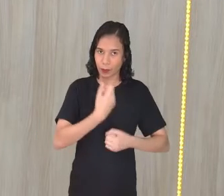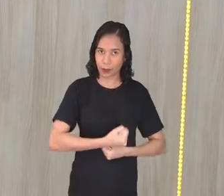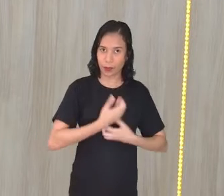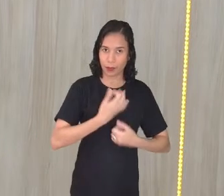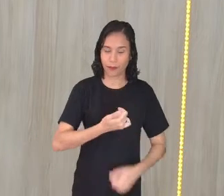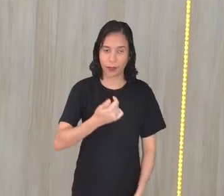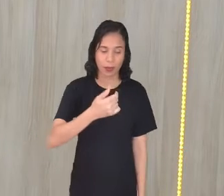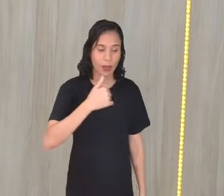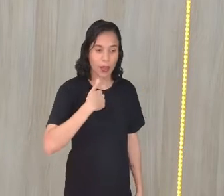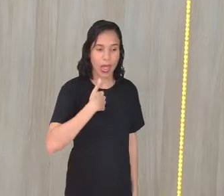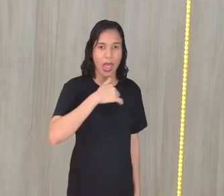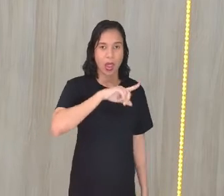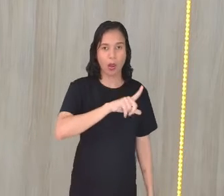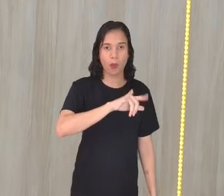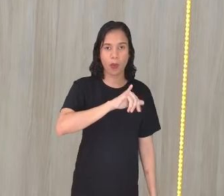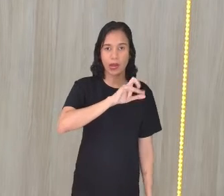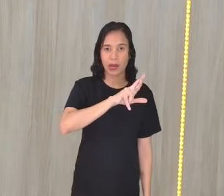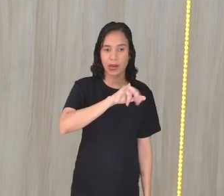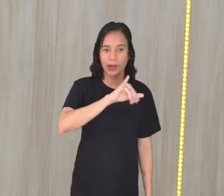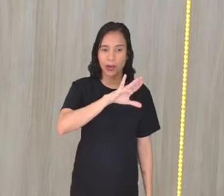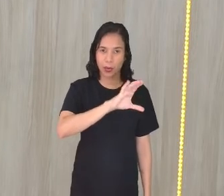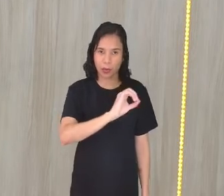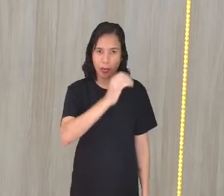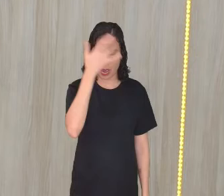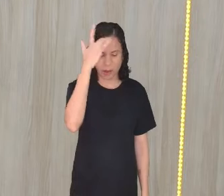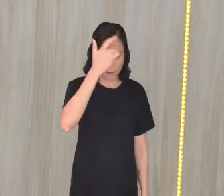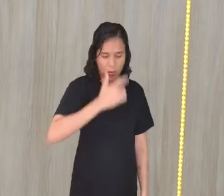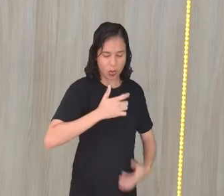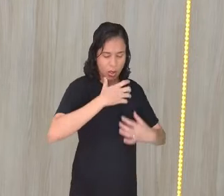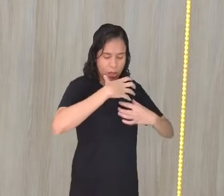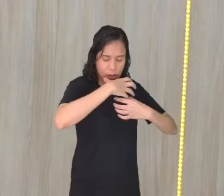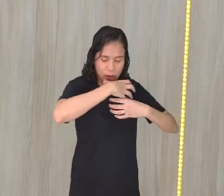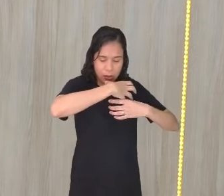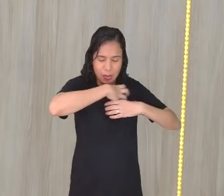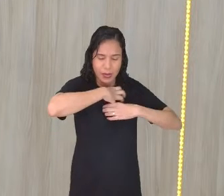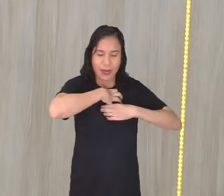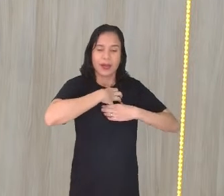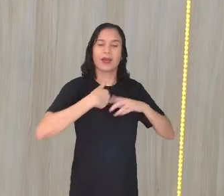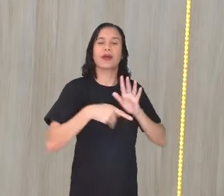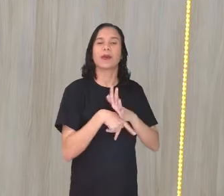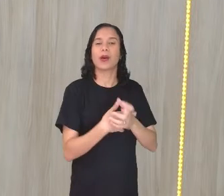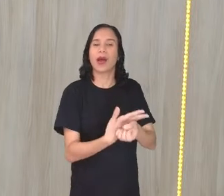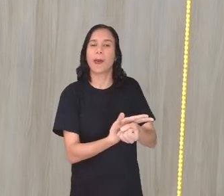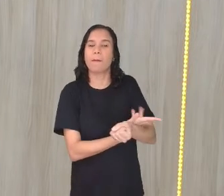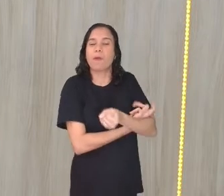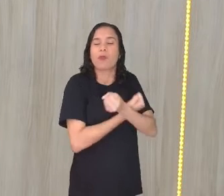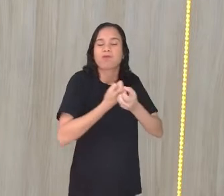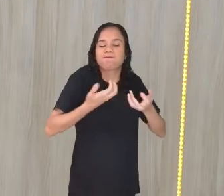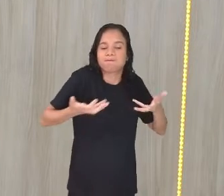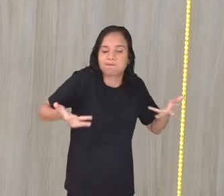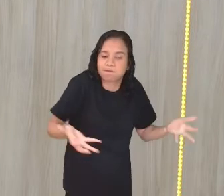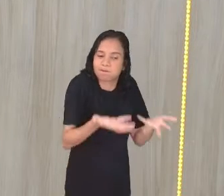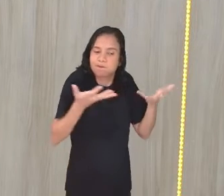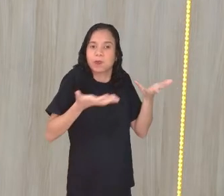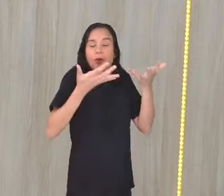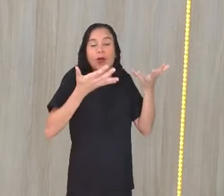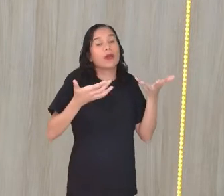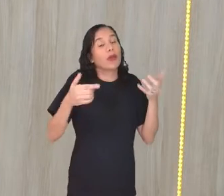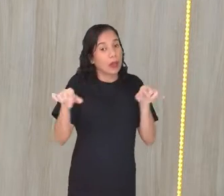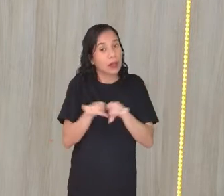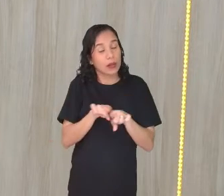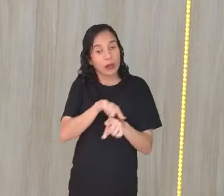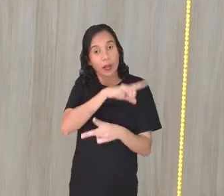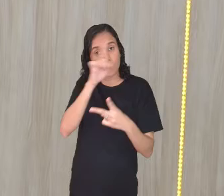lírico, que é aquele que sente, é aquele que está lidando com a emoção ali mais aflorada, mais imediata. E a